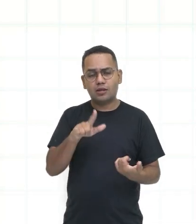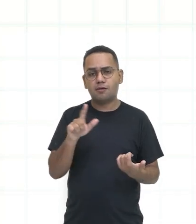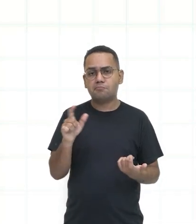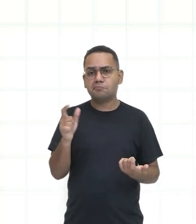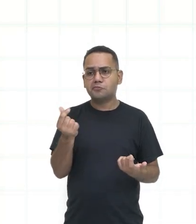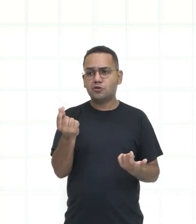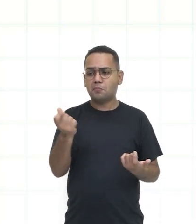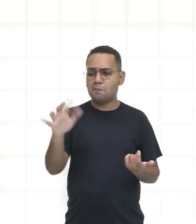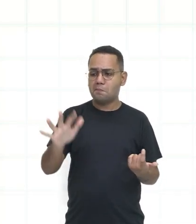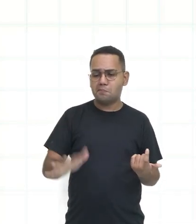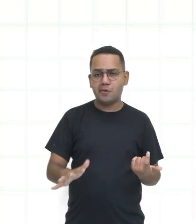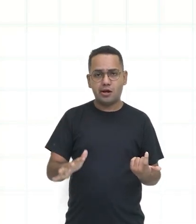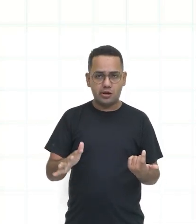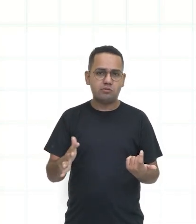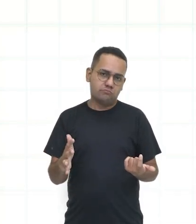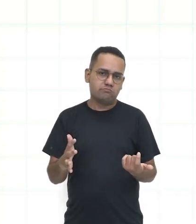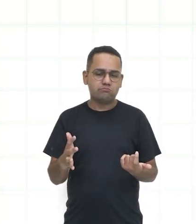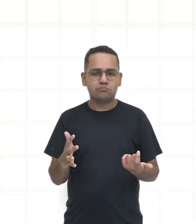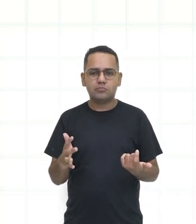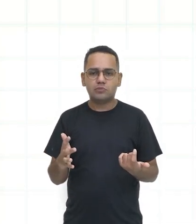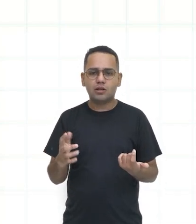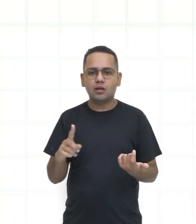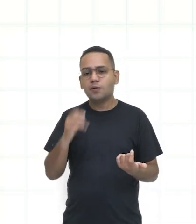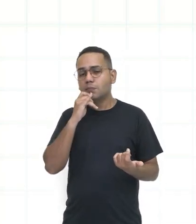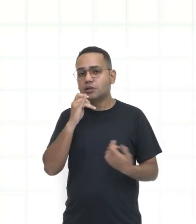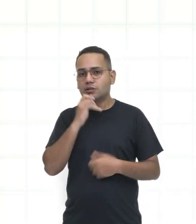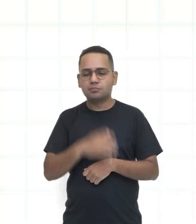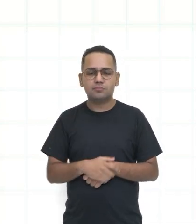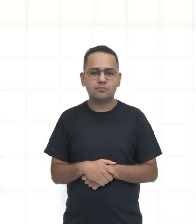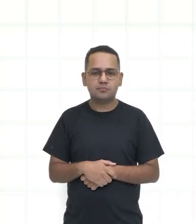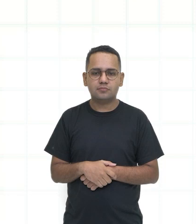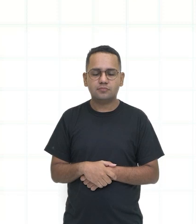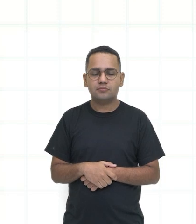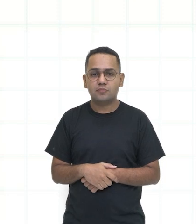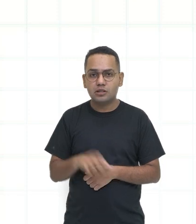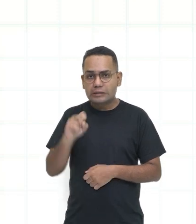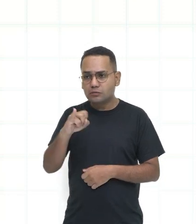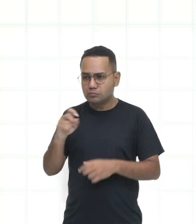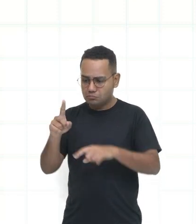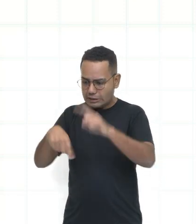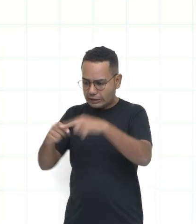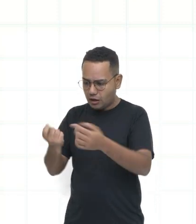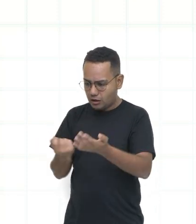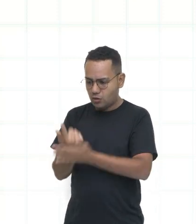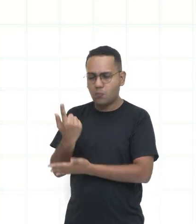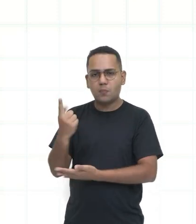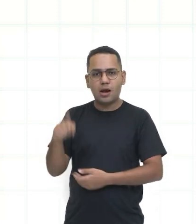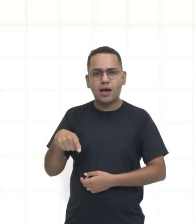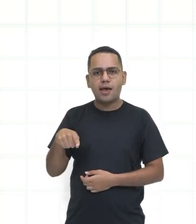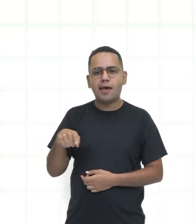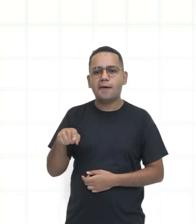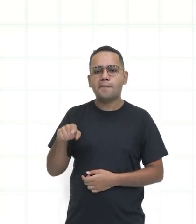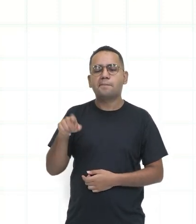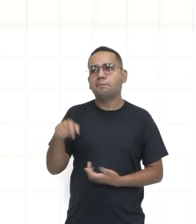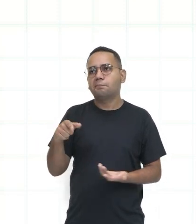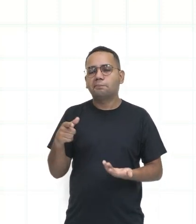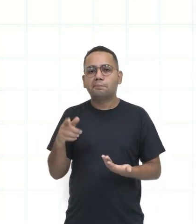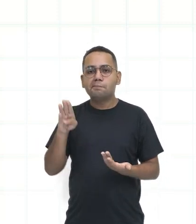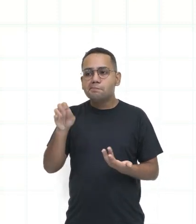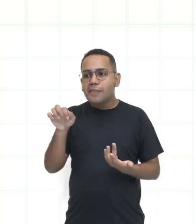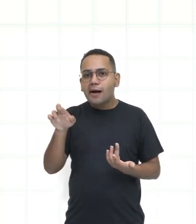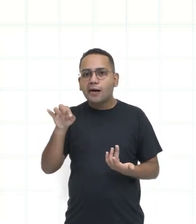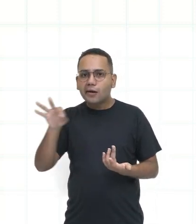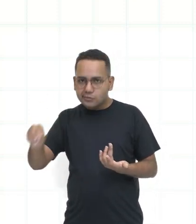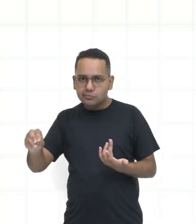barato, tá? E cheaply quer dizer o ato de comprar algo mais barato, tá? Então, ele não vai ser baratamente, até porque nós não teríamos